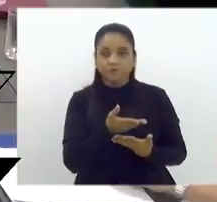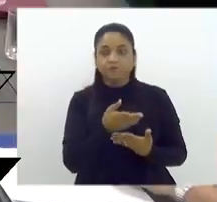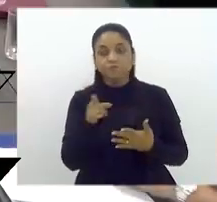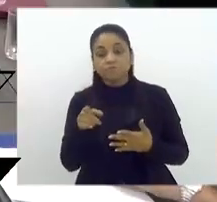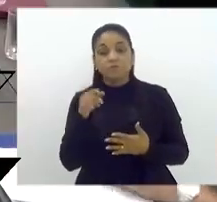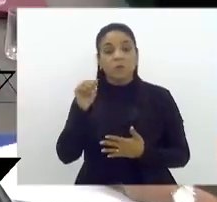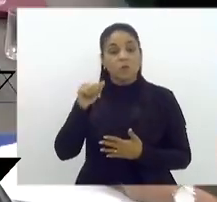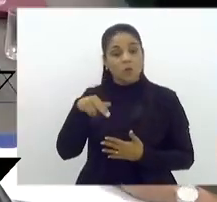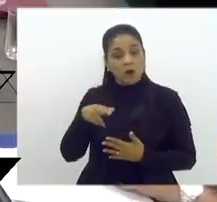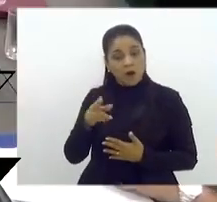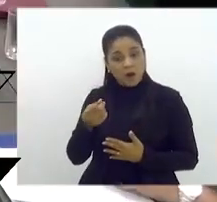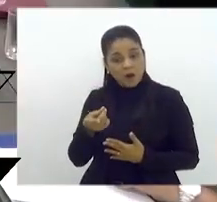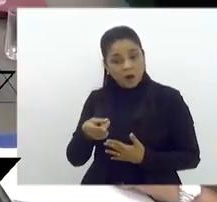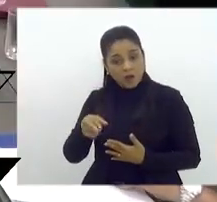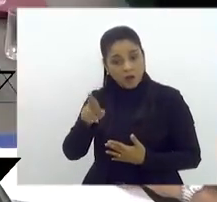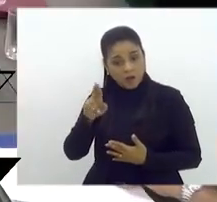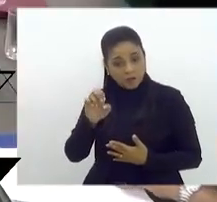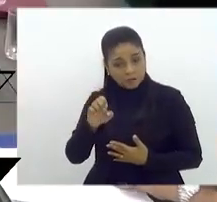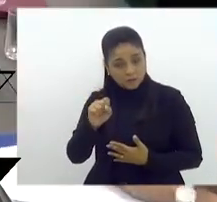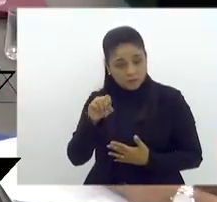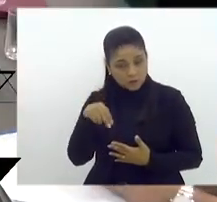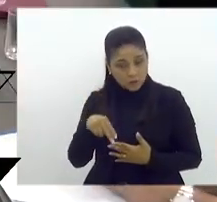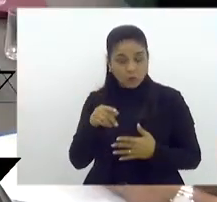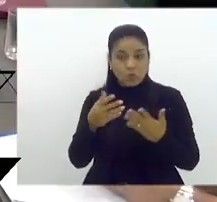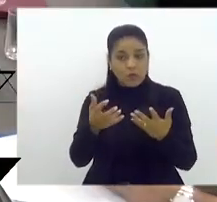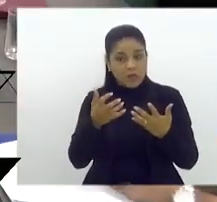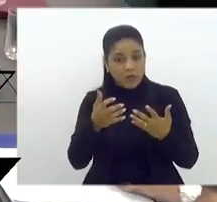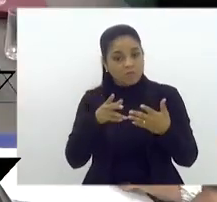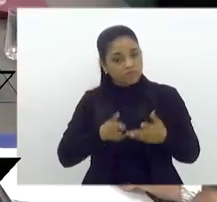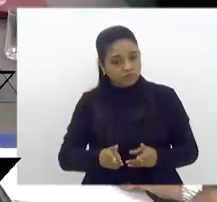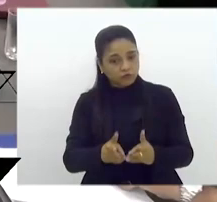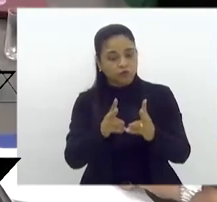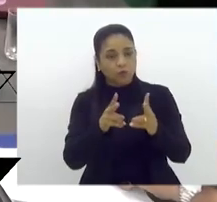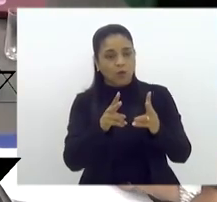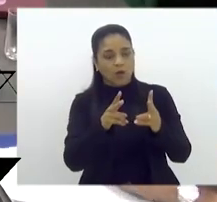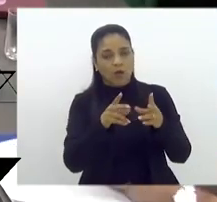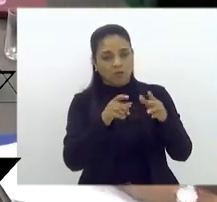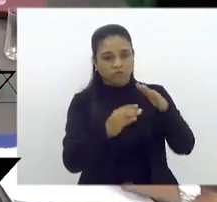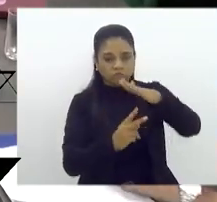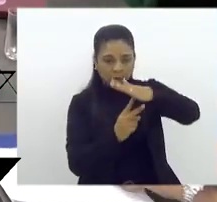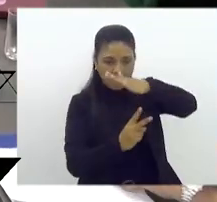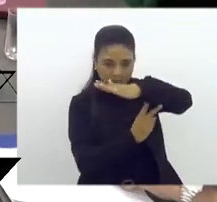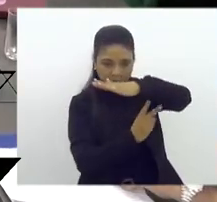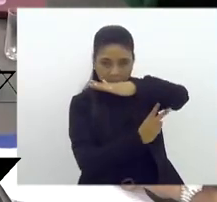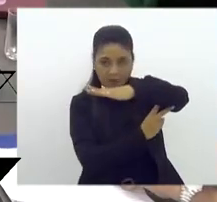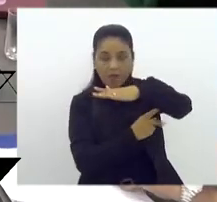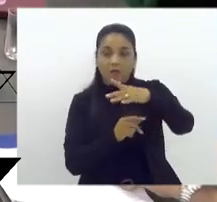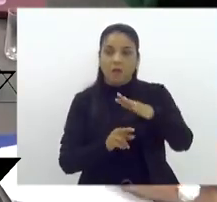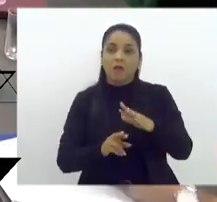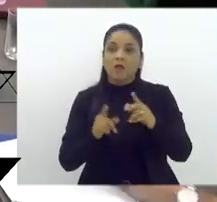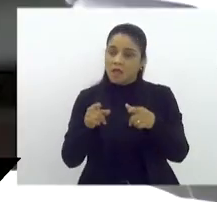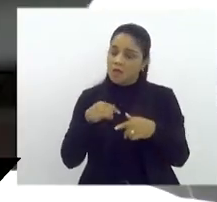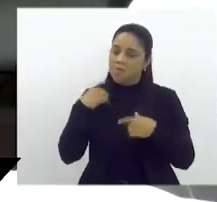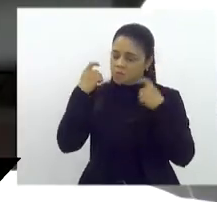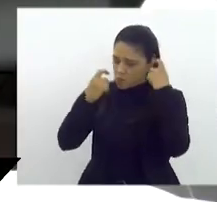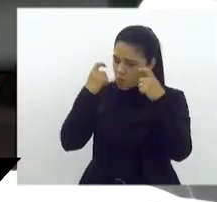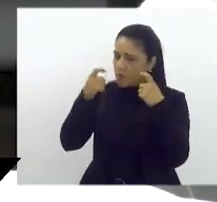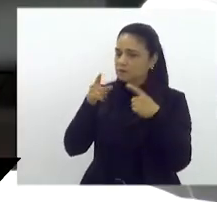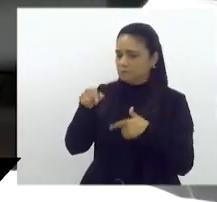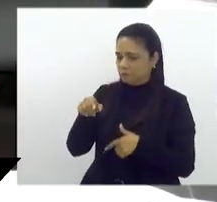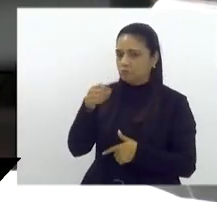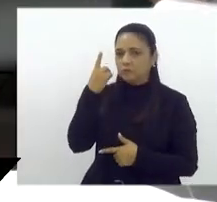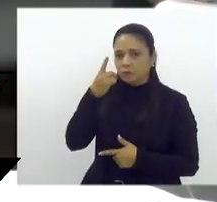resguardar a condição física, aí a gente alteraria já aqui na CCJ. A preocupação do doutor Serginho é justa, né? Porque